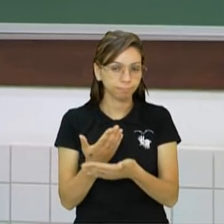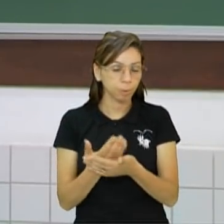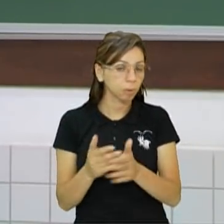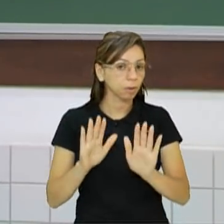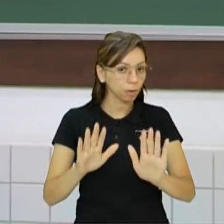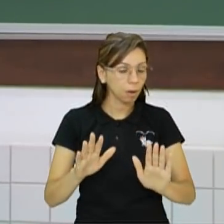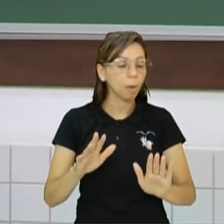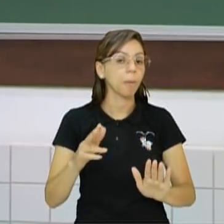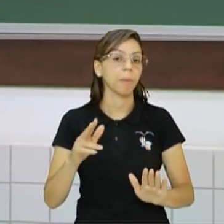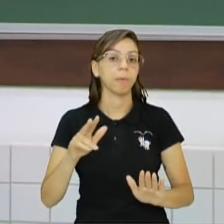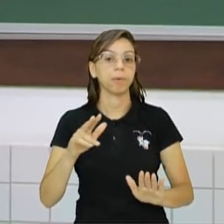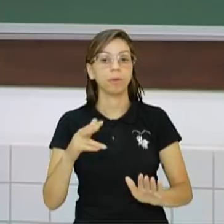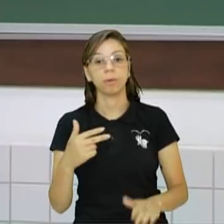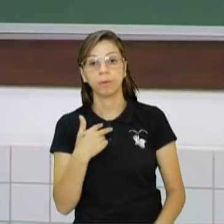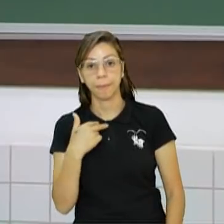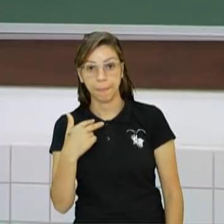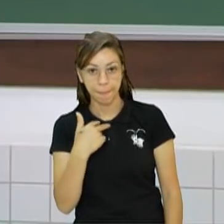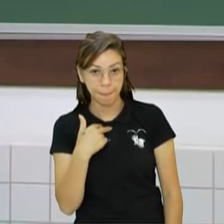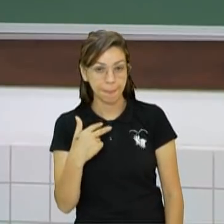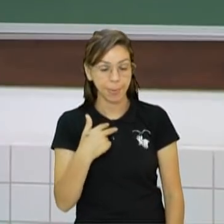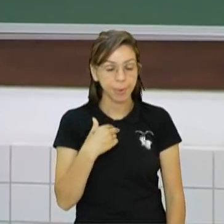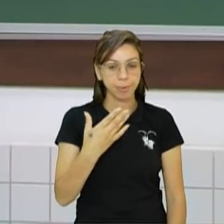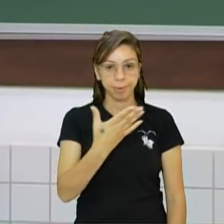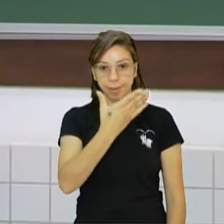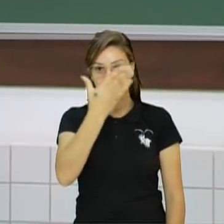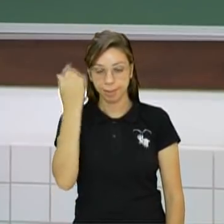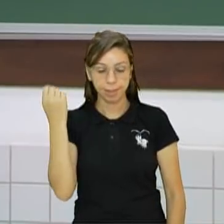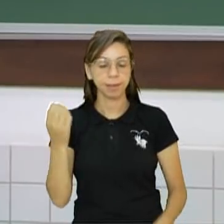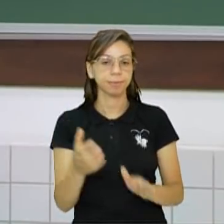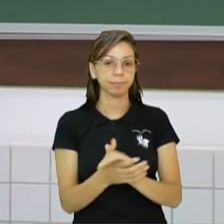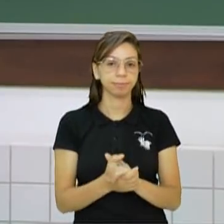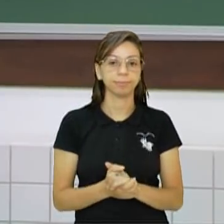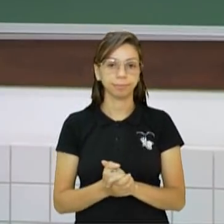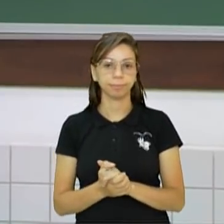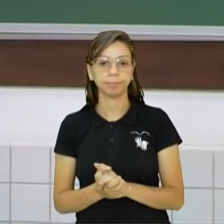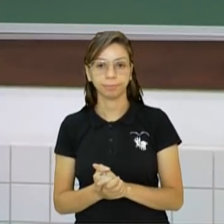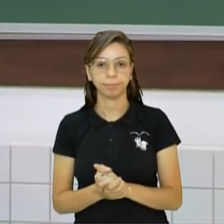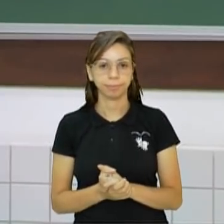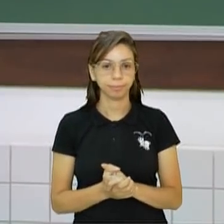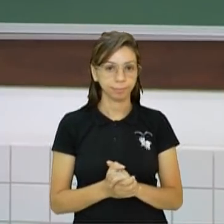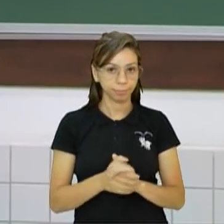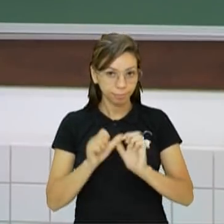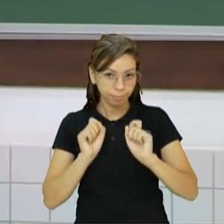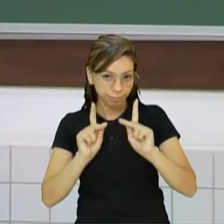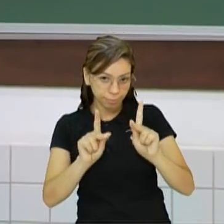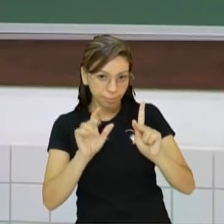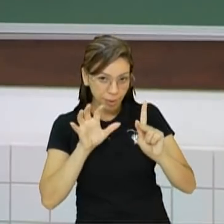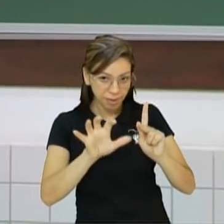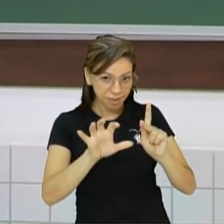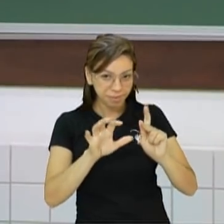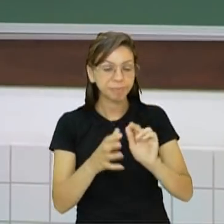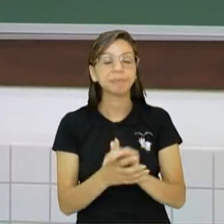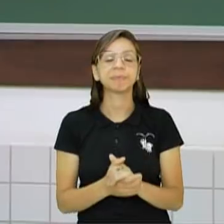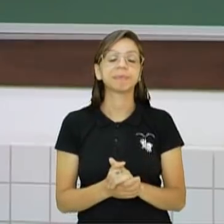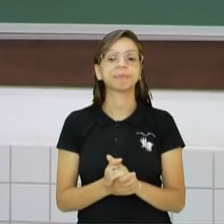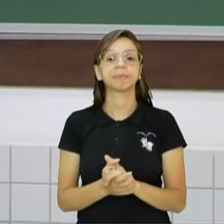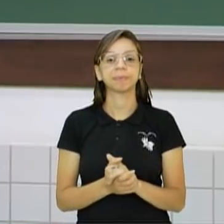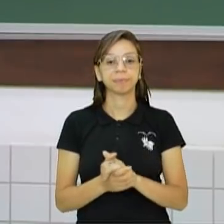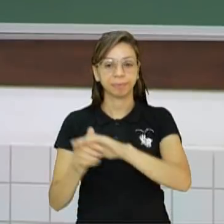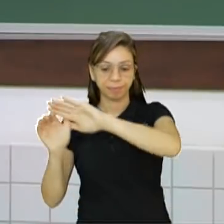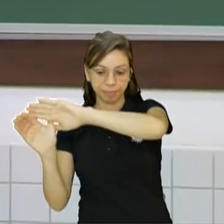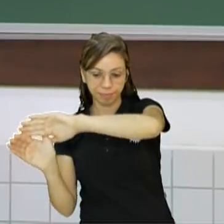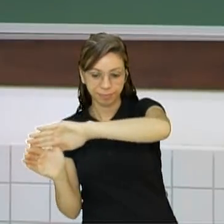não esqueçam, acessar Classroom, ler o mural e responder as atividades. Beleza? Vamos então